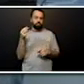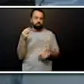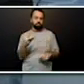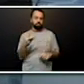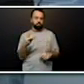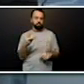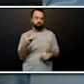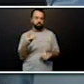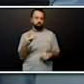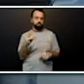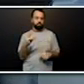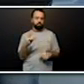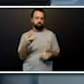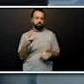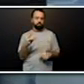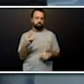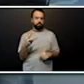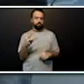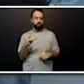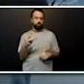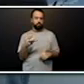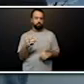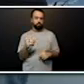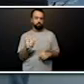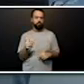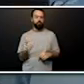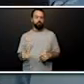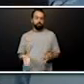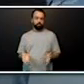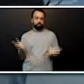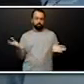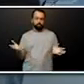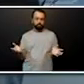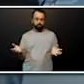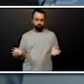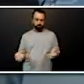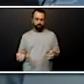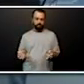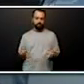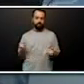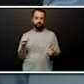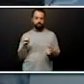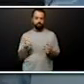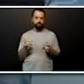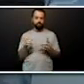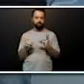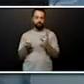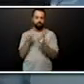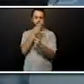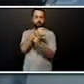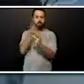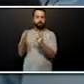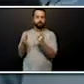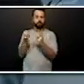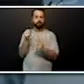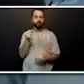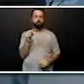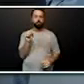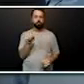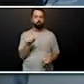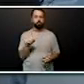2, 3. Portanto, módulo de 3,